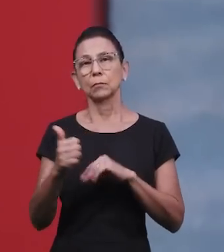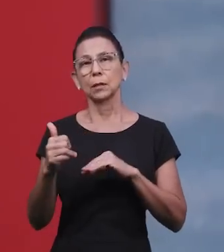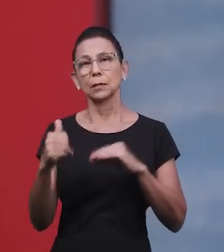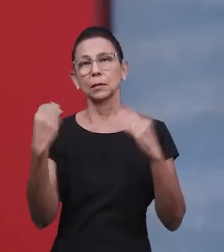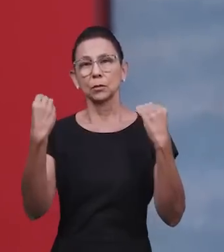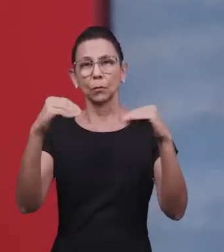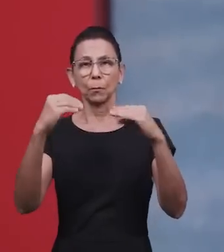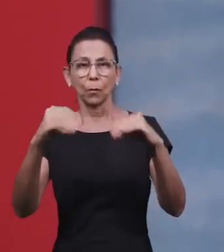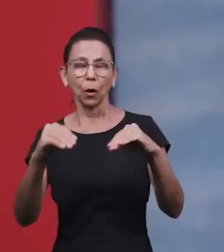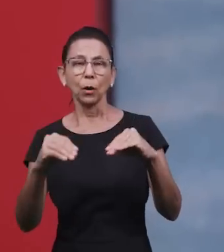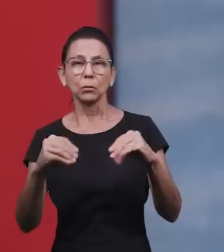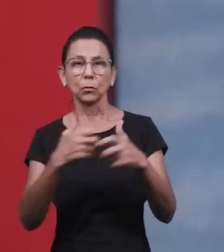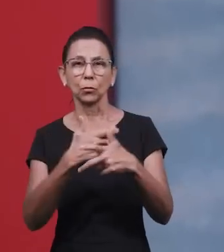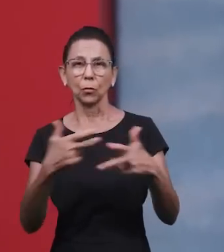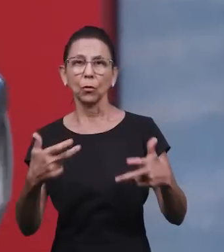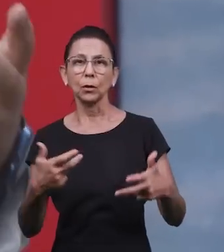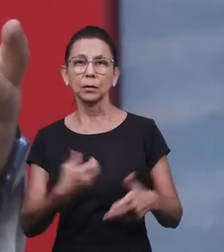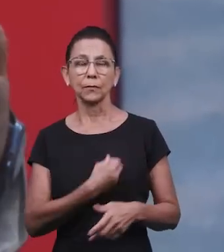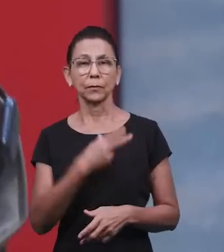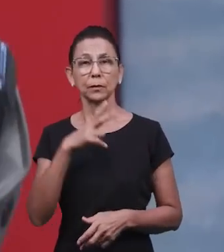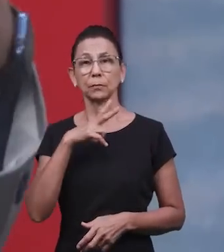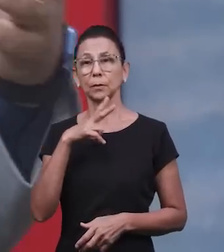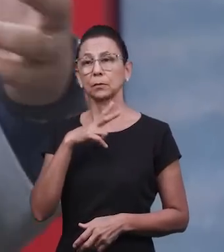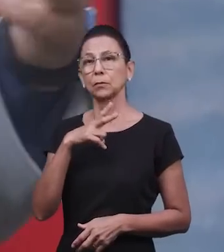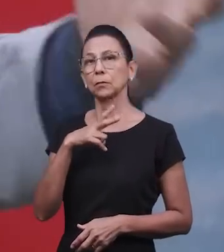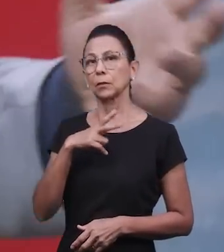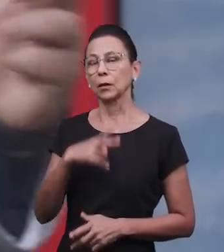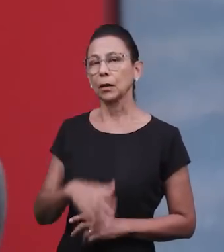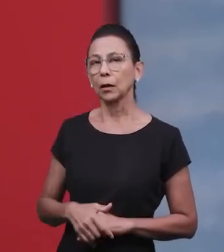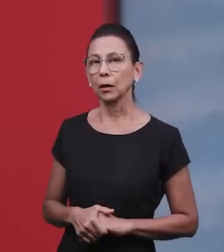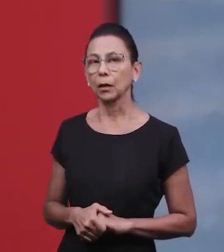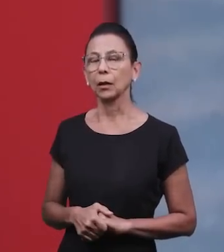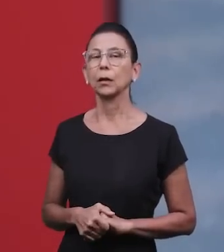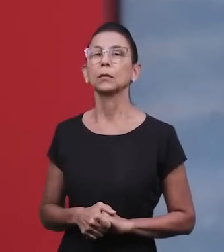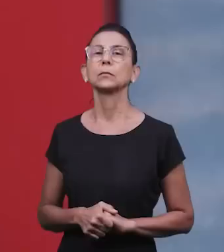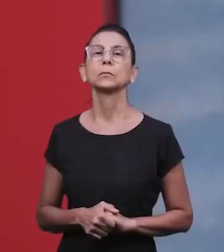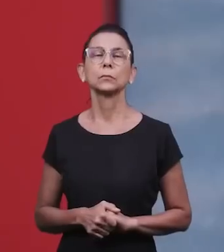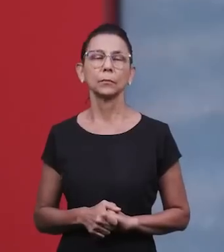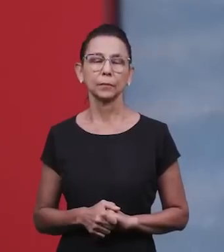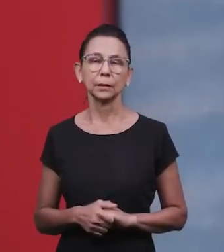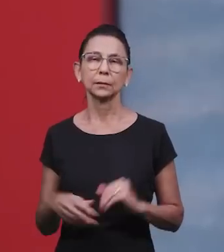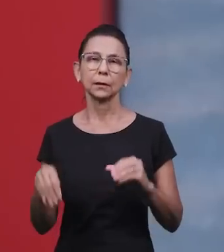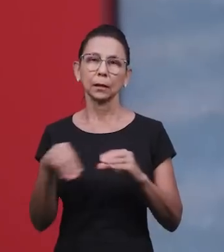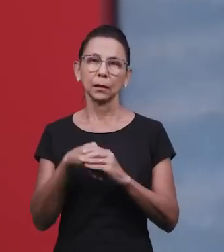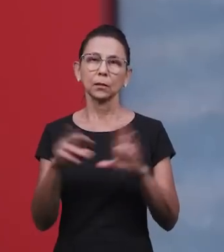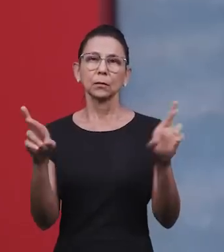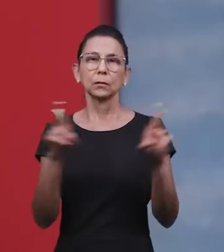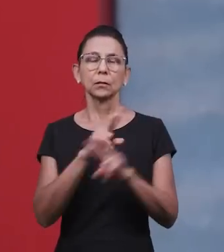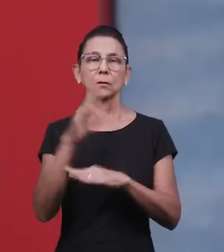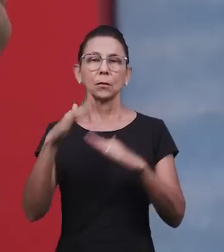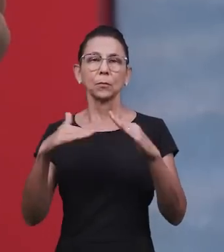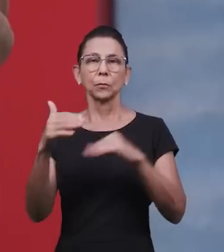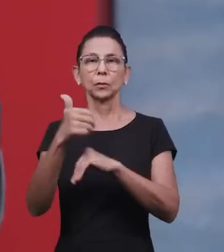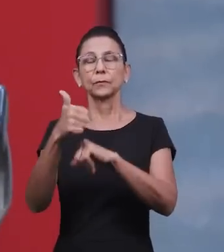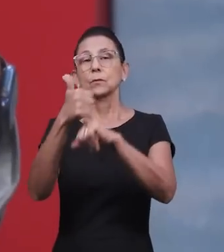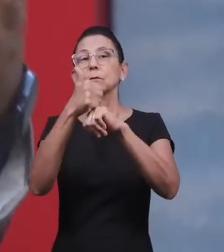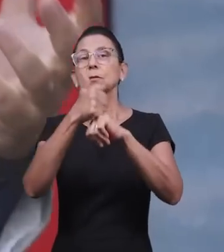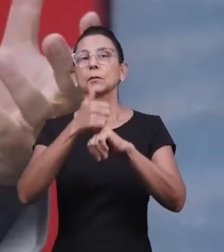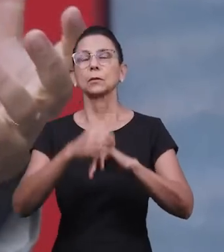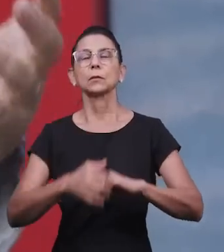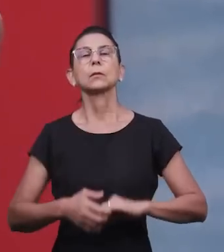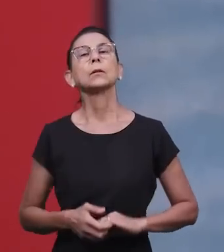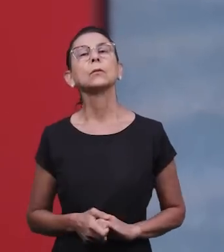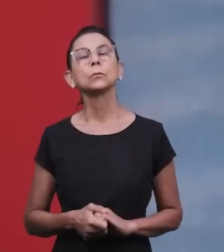minha vida pessoal, ela tem um intuito da relação profissional. Então, essa divisão que a gente